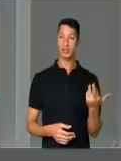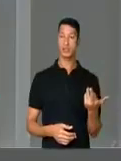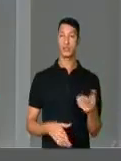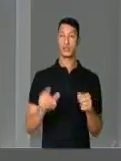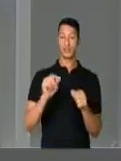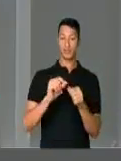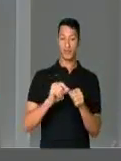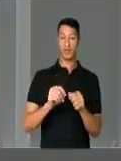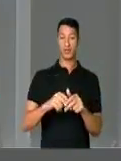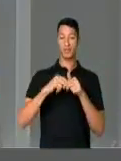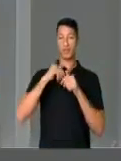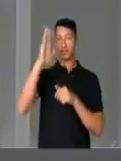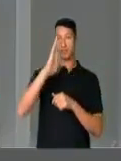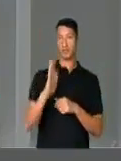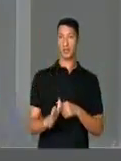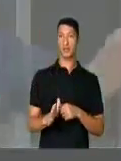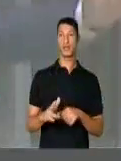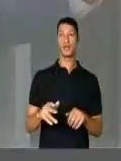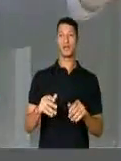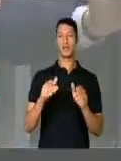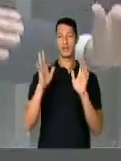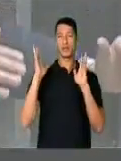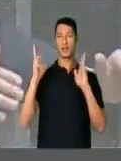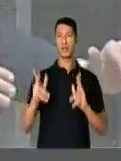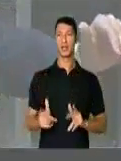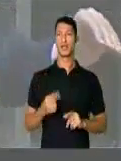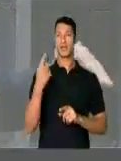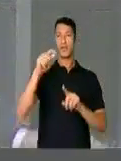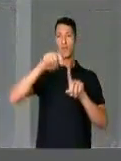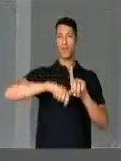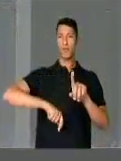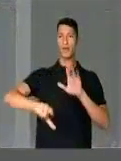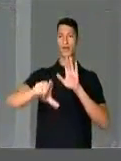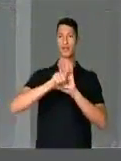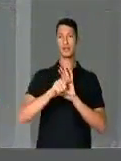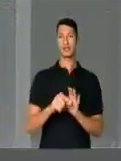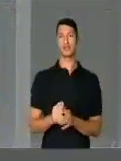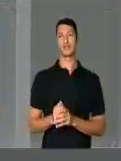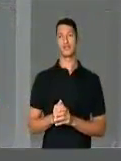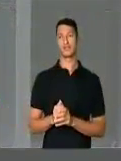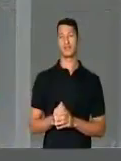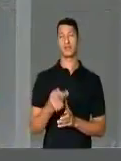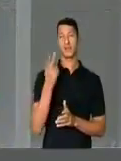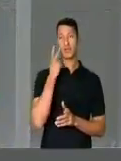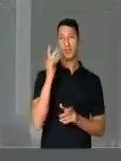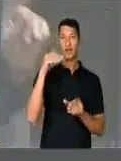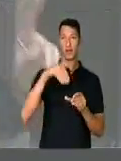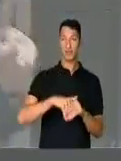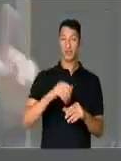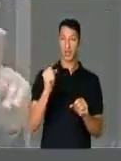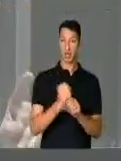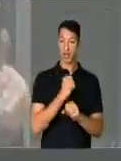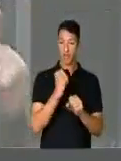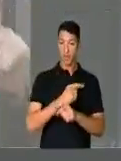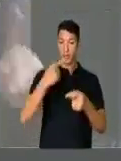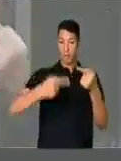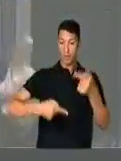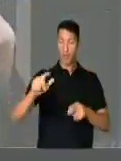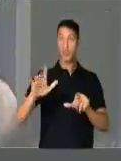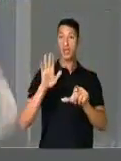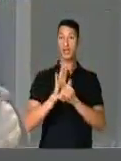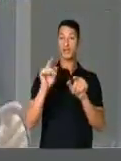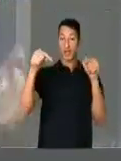responsabilidade e fazer pelo Brasil, e passarmos aqui um mês legislando para votar a reforma